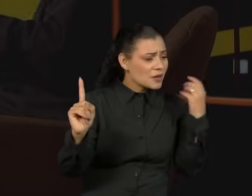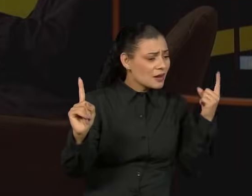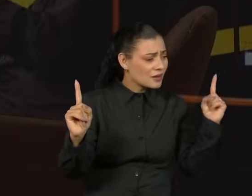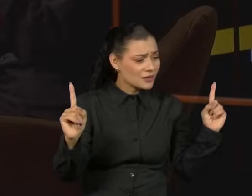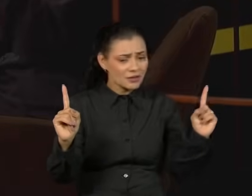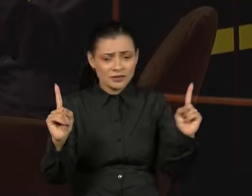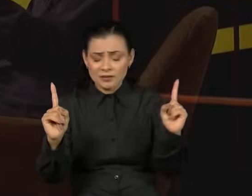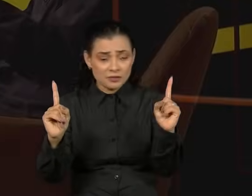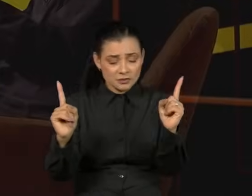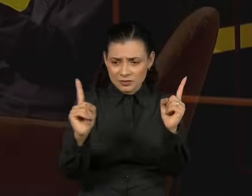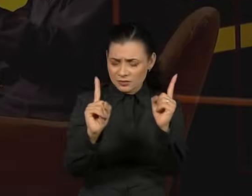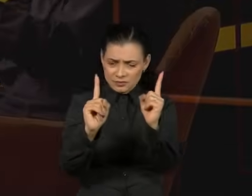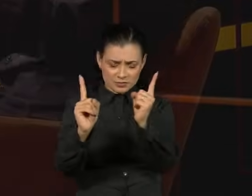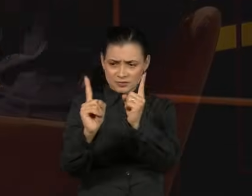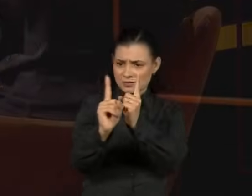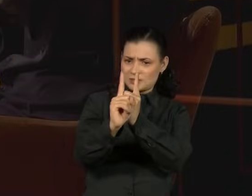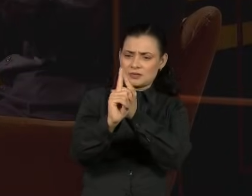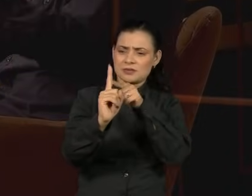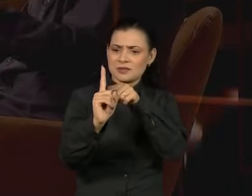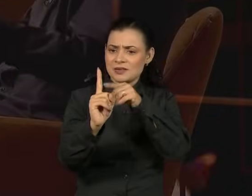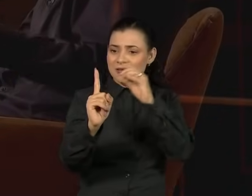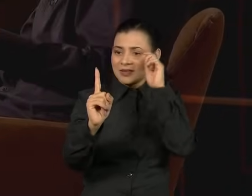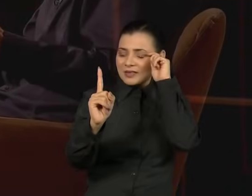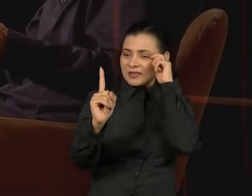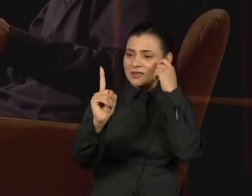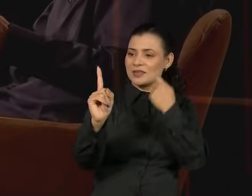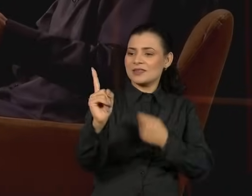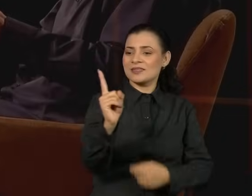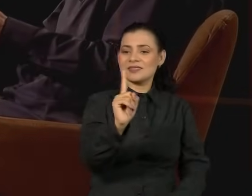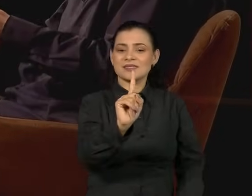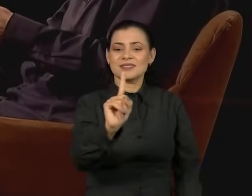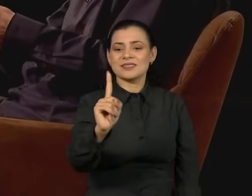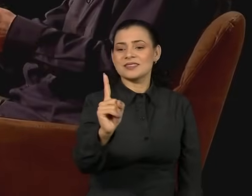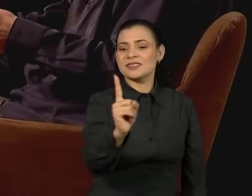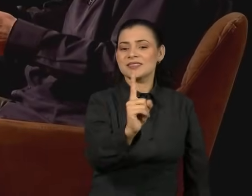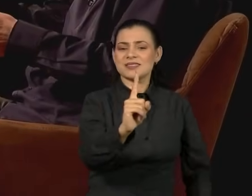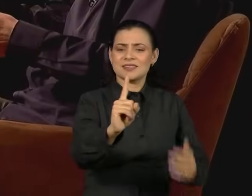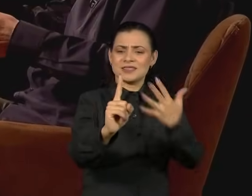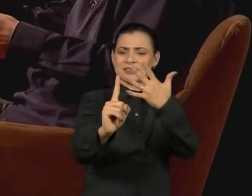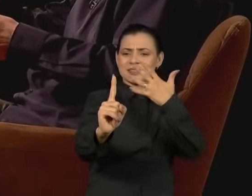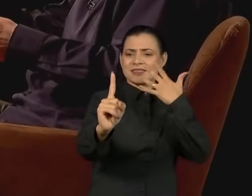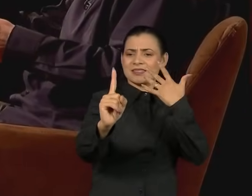perto fica negro, passa e torna, fica branco.